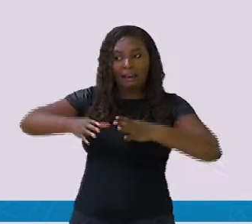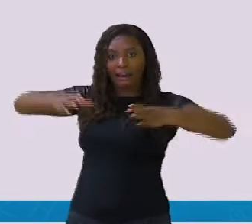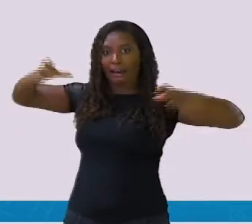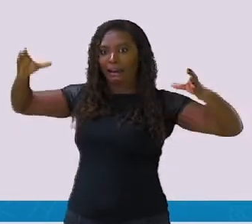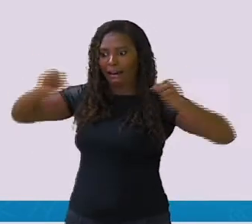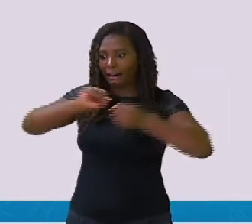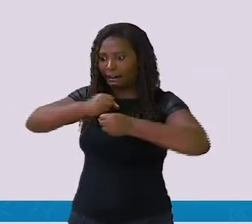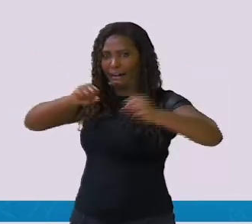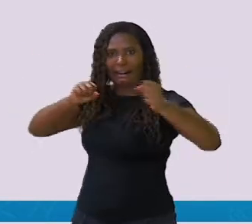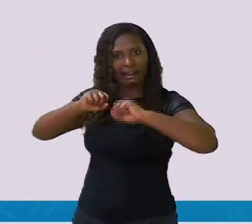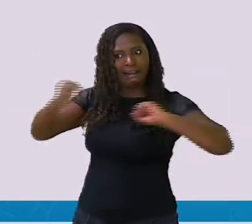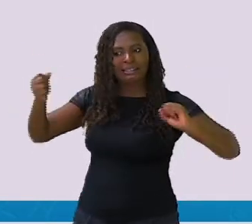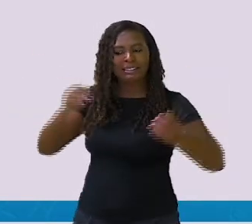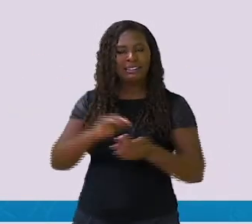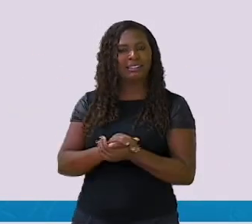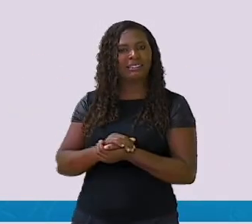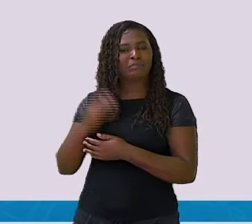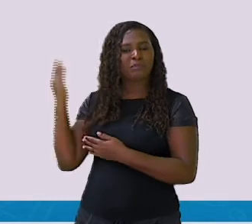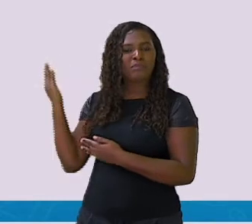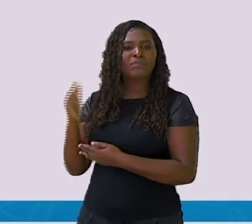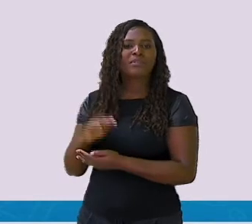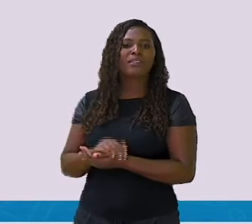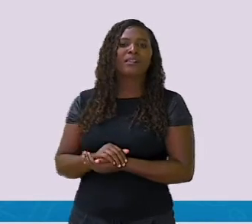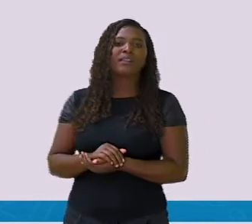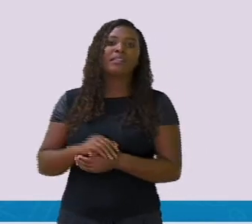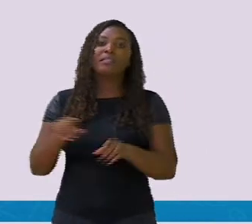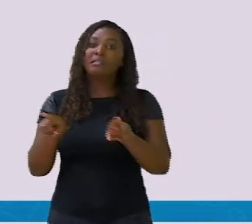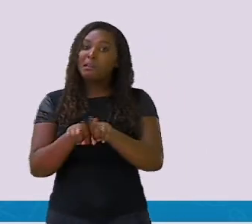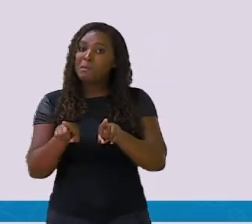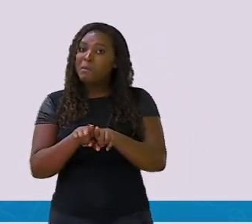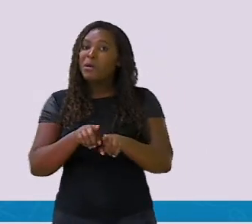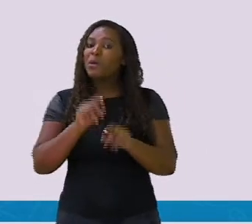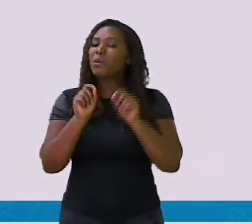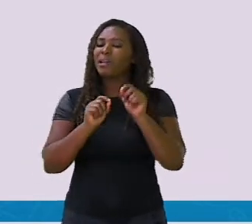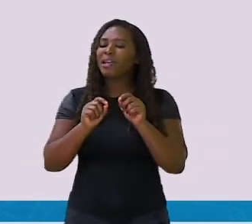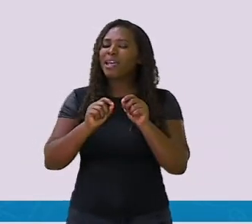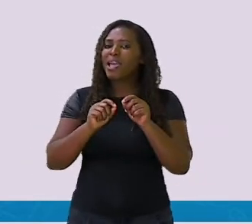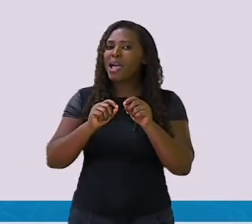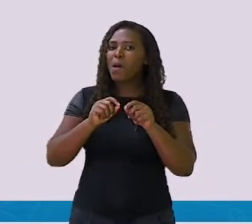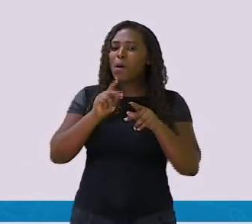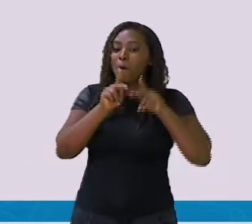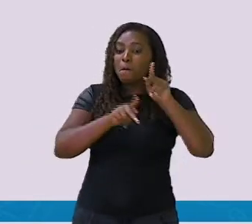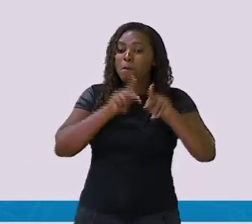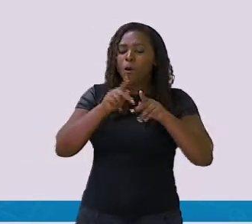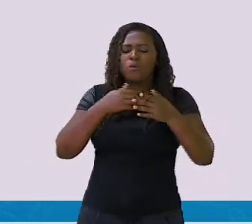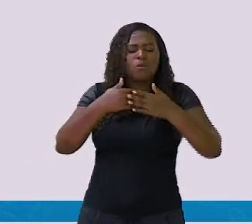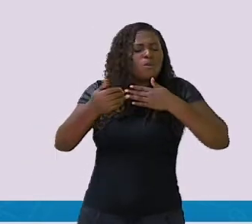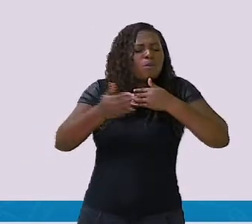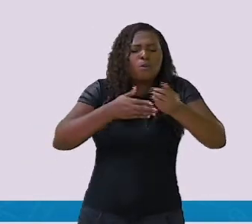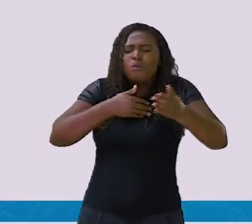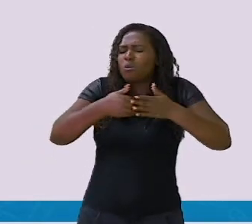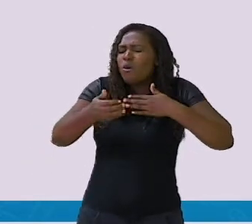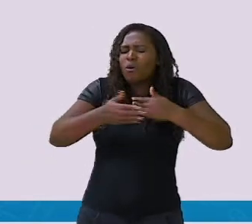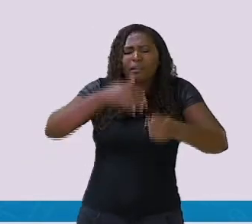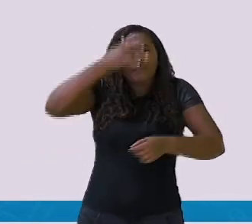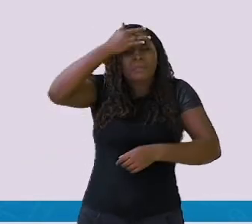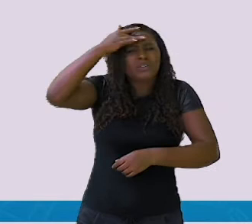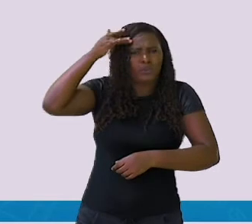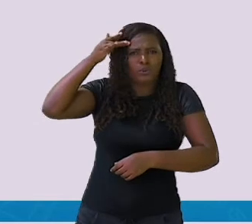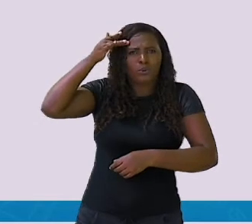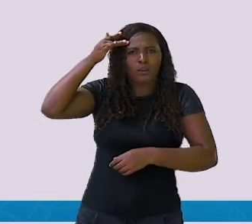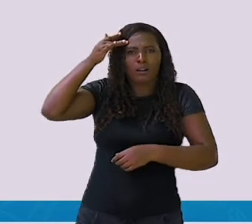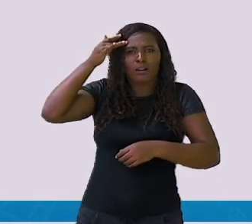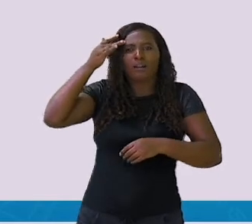todos, com finalidade recreativa e cultural. Então, o museu, se vocês quiserem conhecer um pouquinho